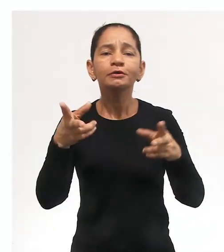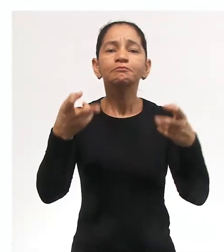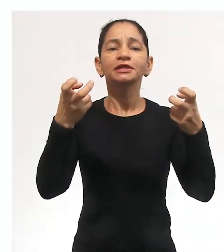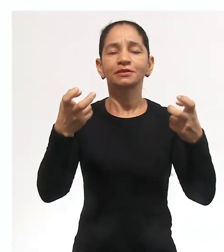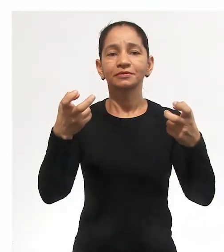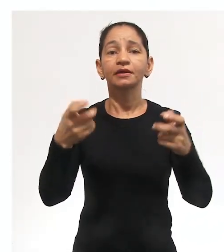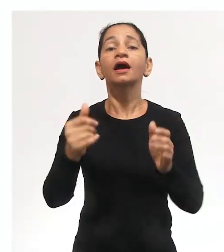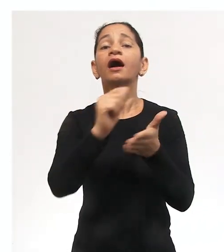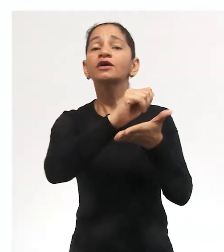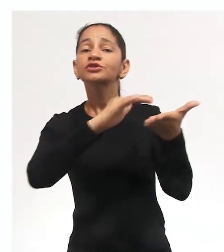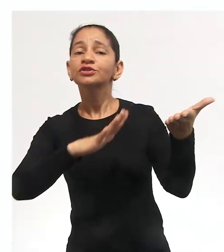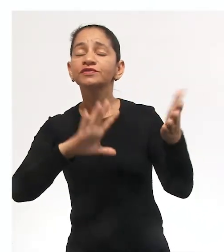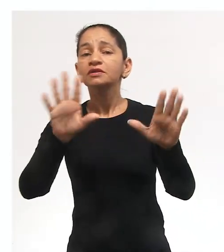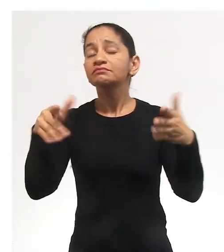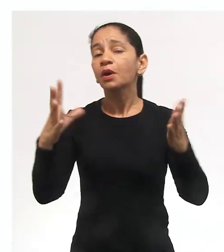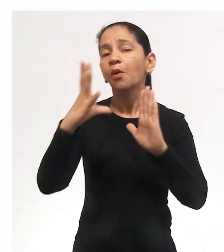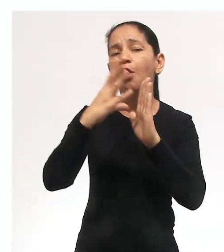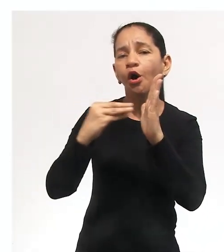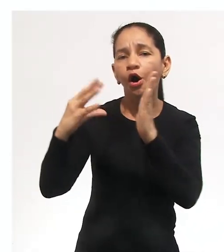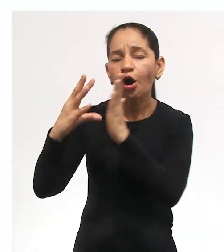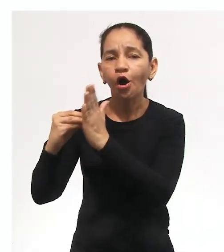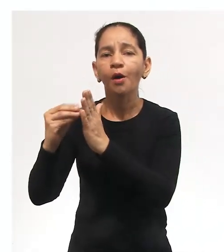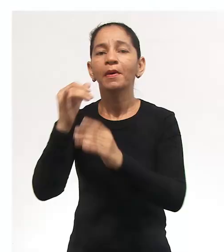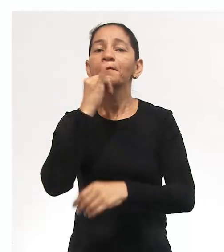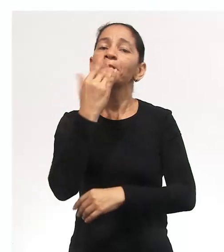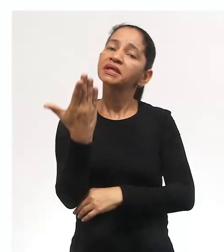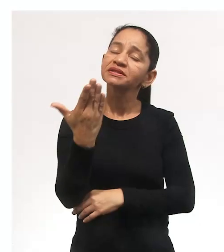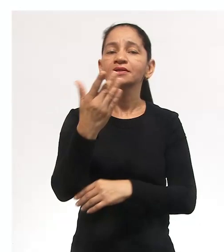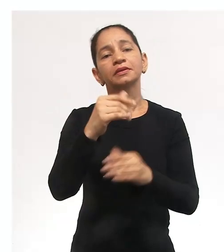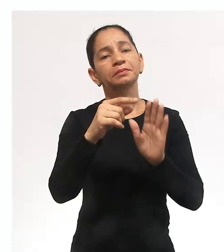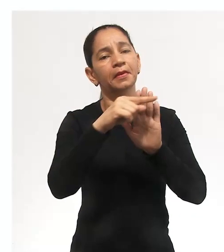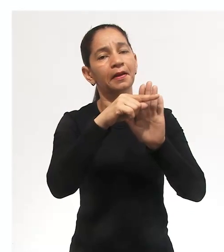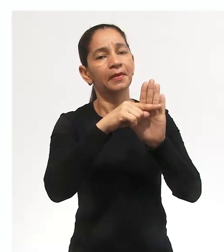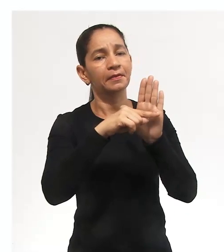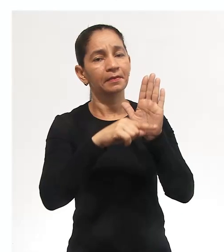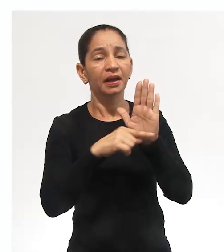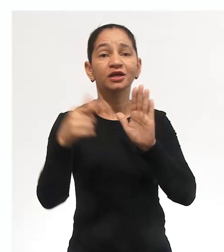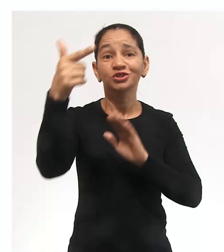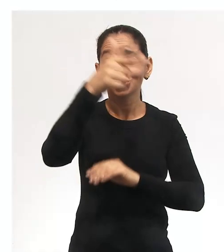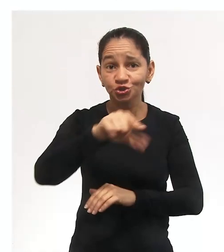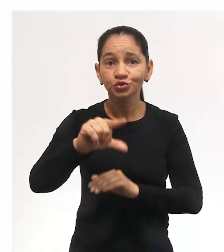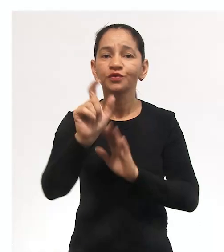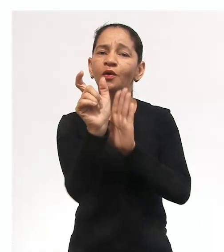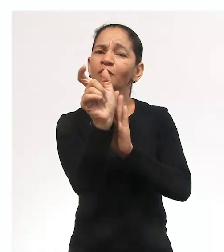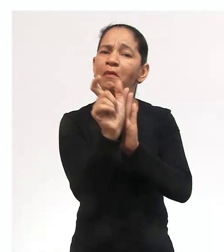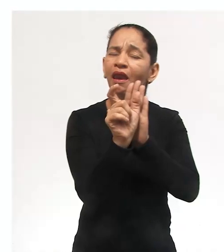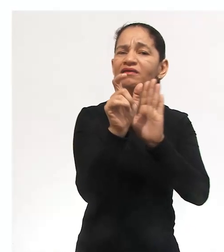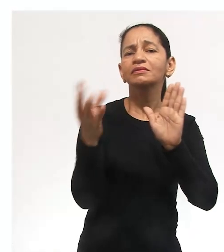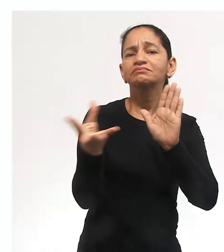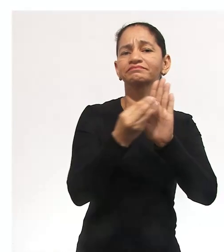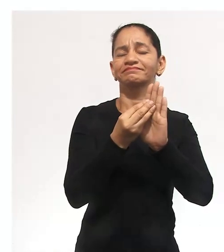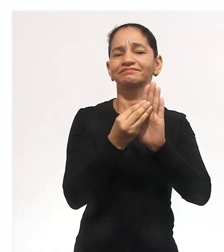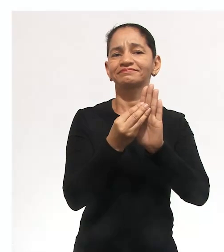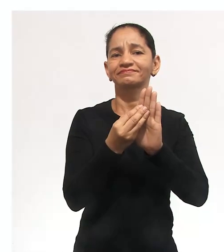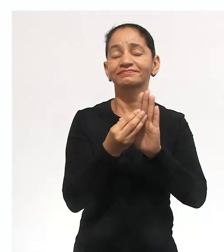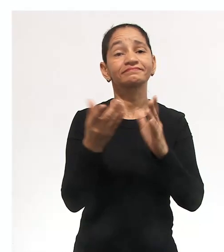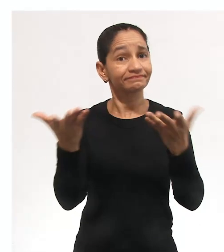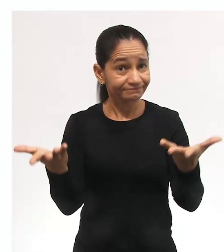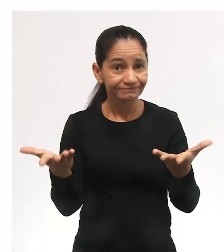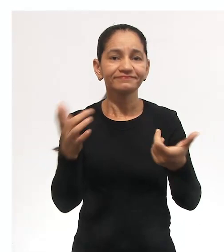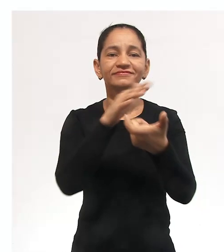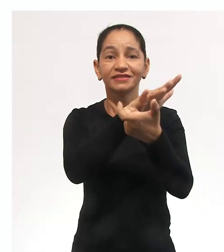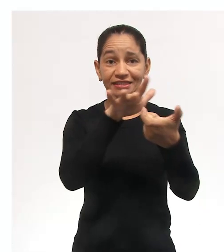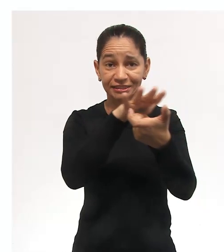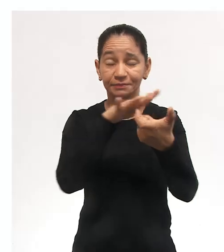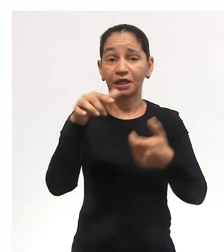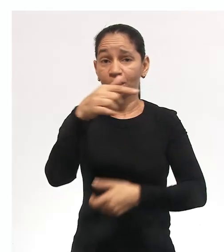Atividades sugeridas: cópia de palavras, escrita de listas, reescrita de frases simples. Letramento.